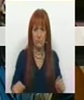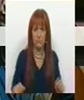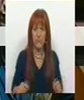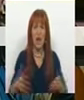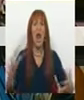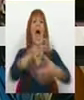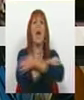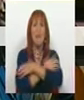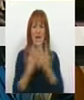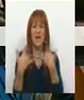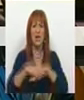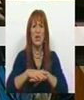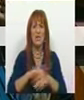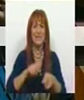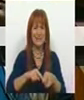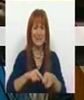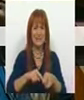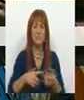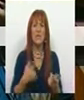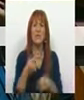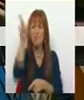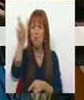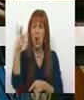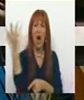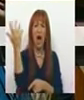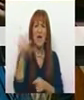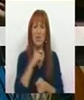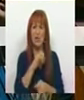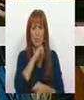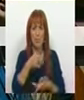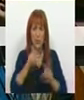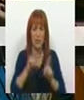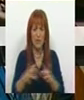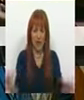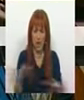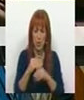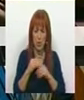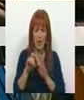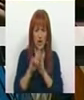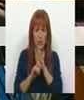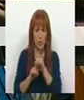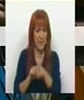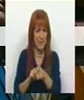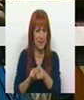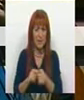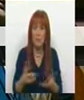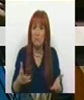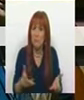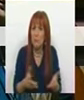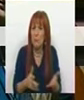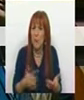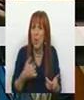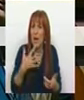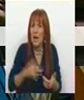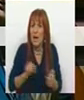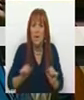para abraçar e integrar este pacto? Está a Vossa Excelência disponível para acolher este Estatuto? Francamente,